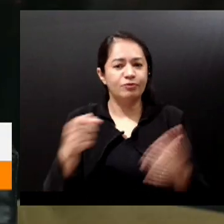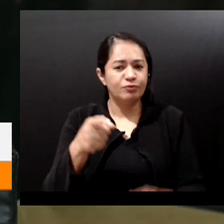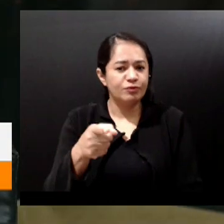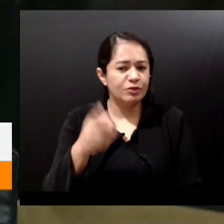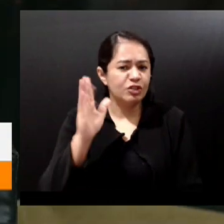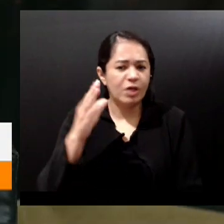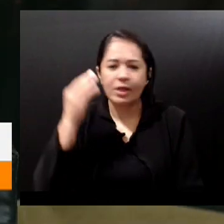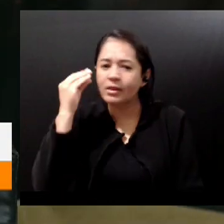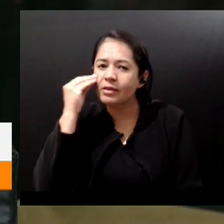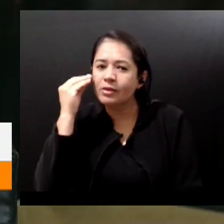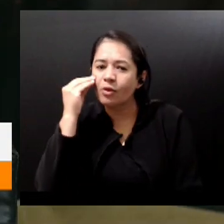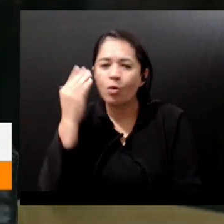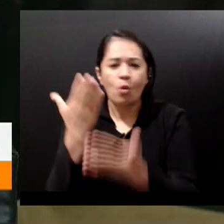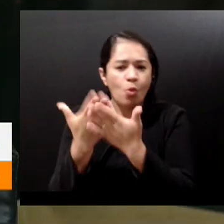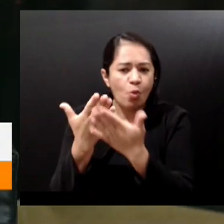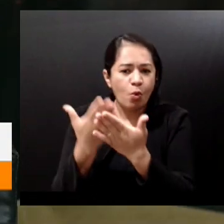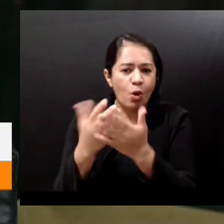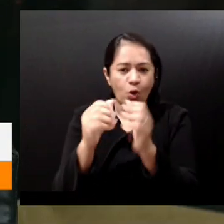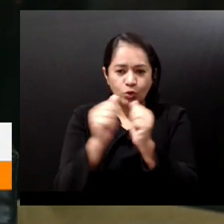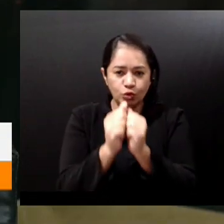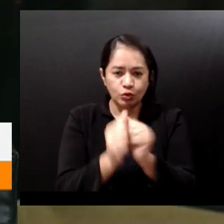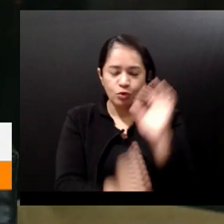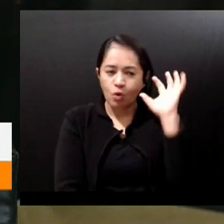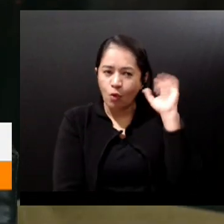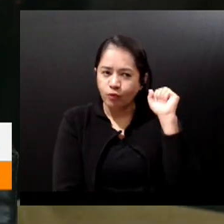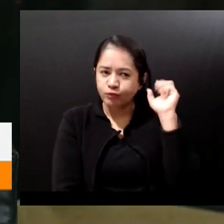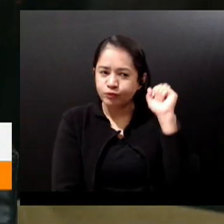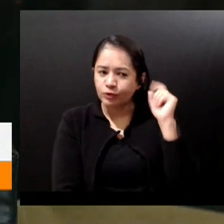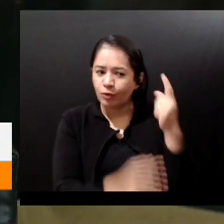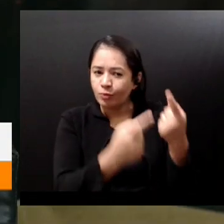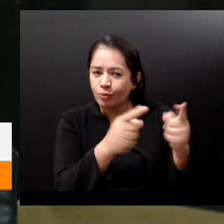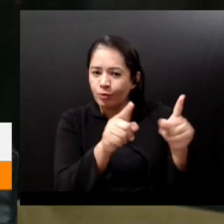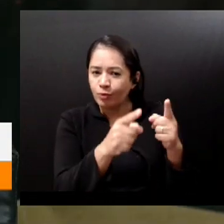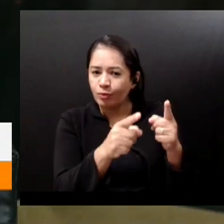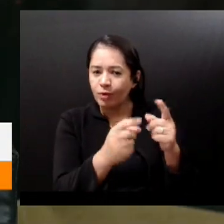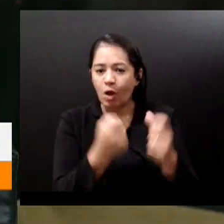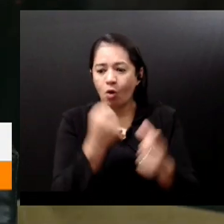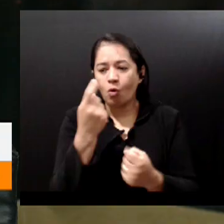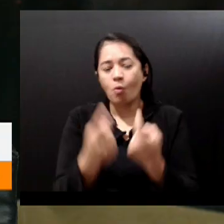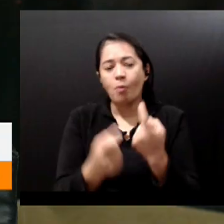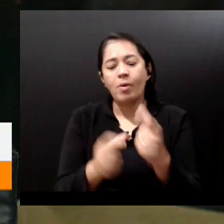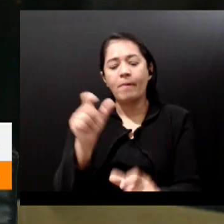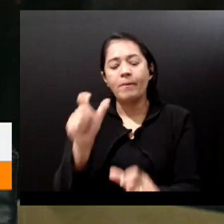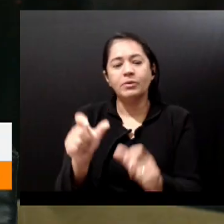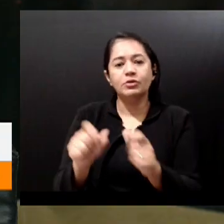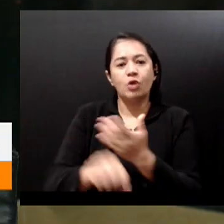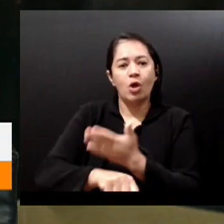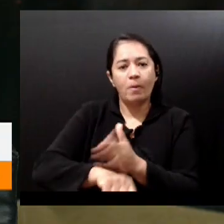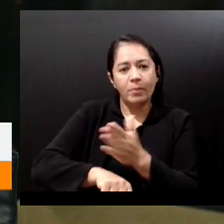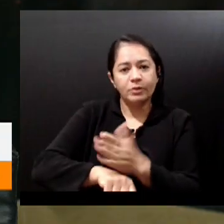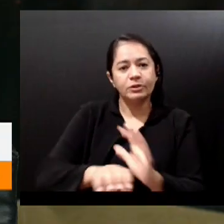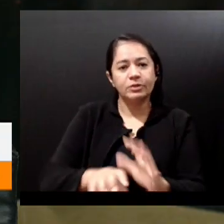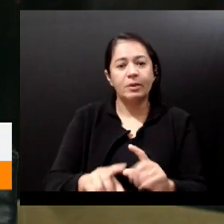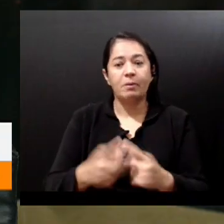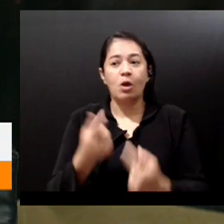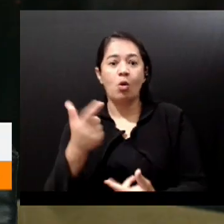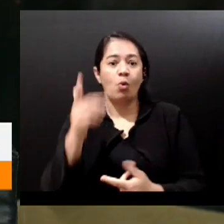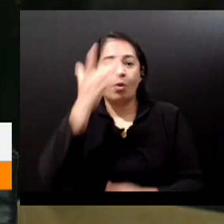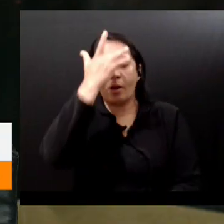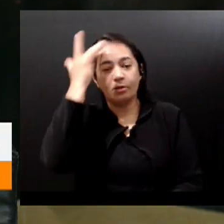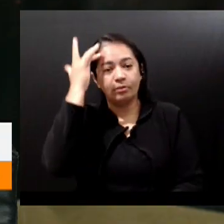A prática é bastante utilizada por muitas pessoas, mas há quem considere um empecilho dificultando a concentração. No